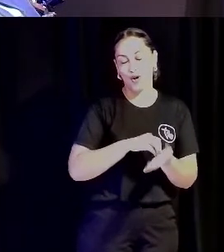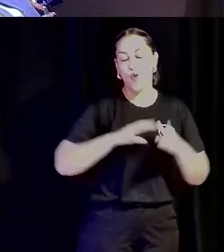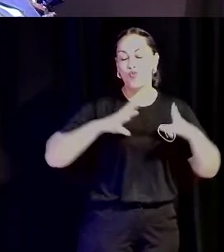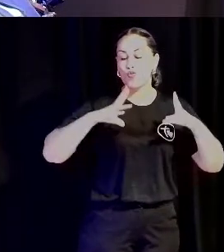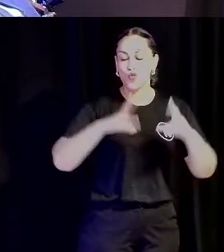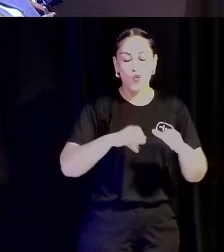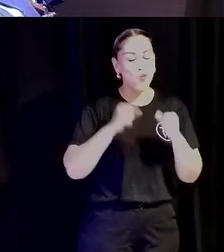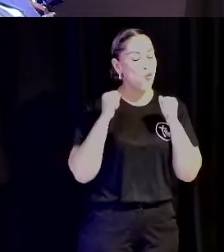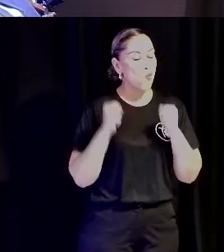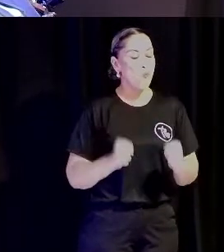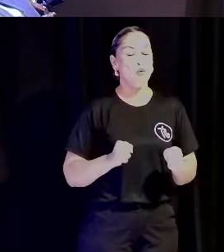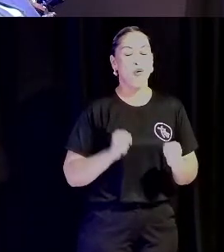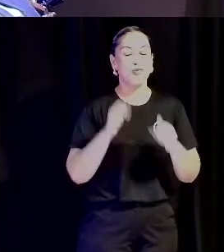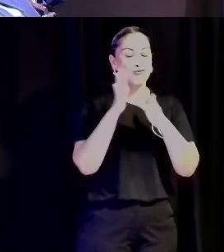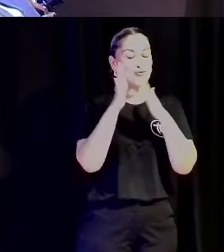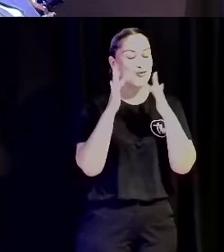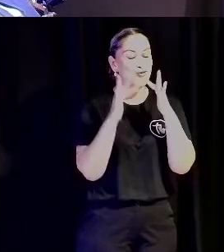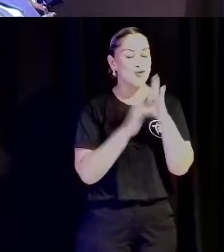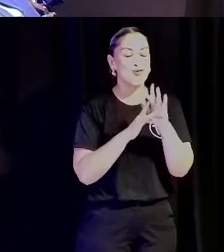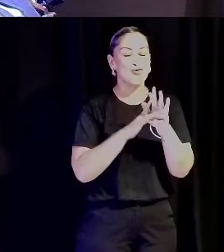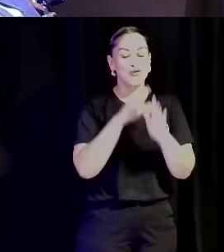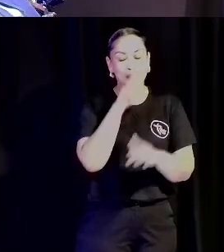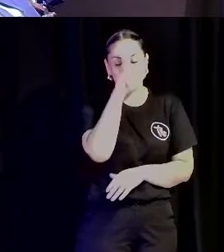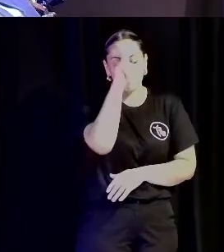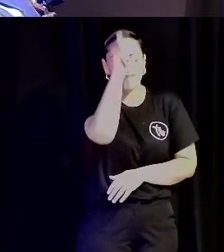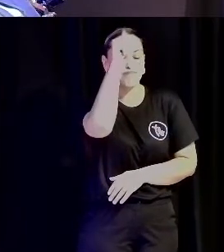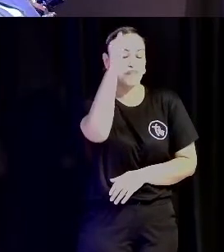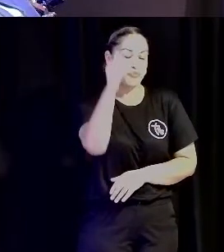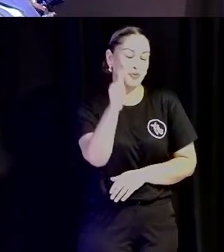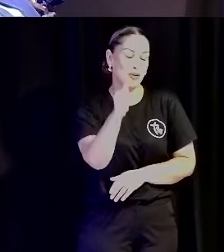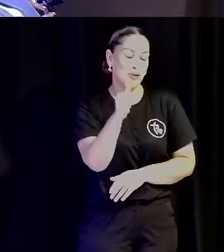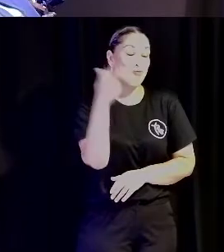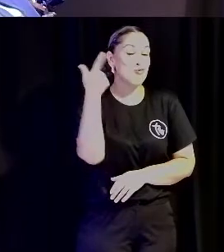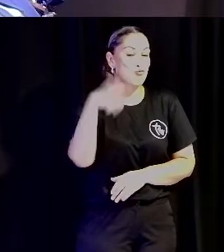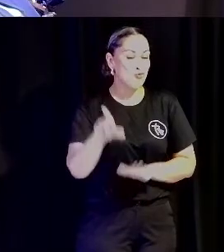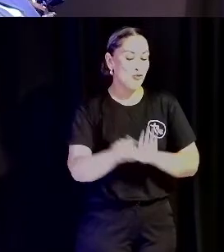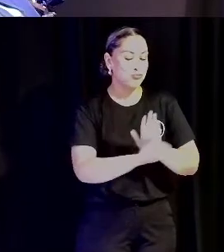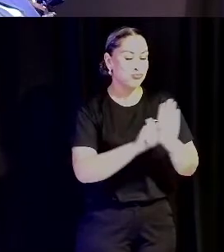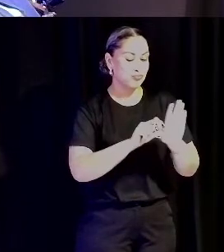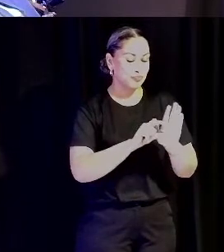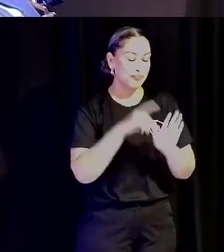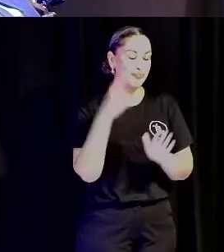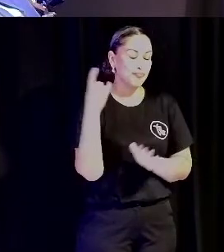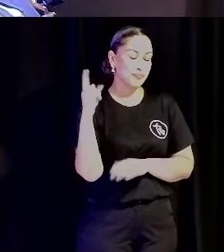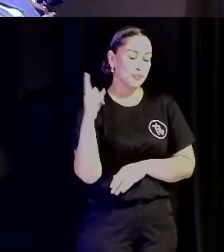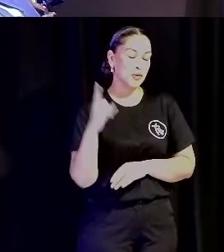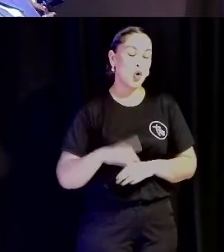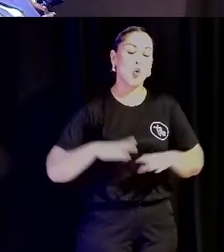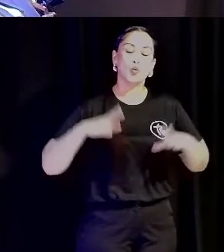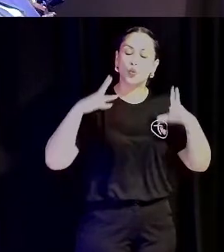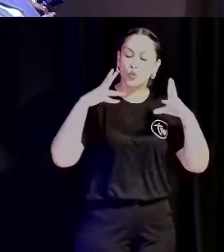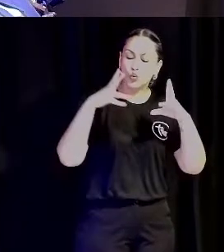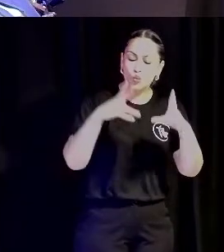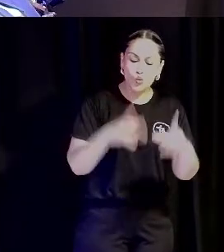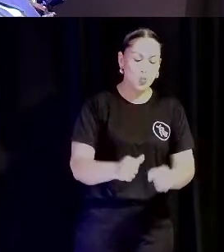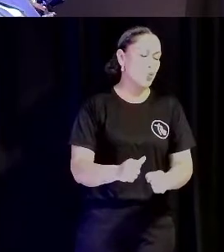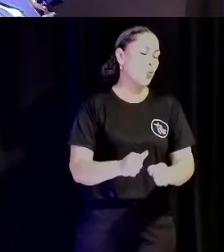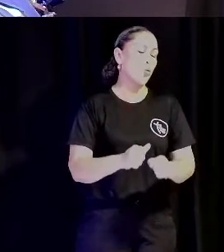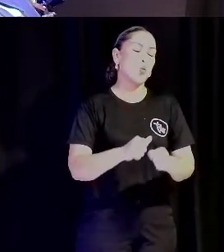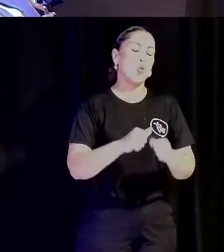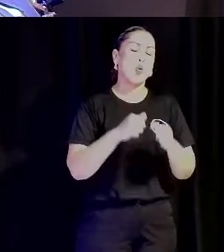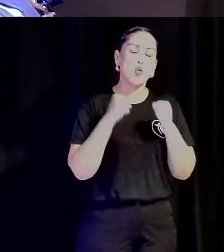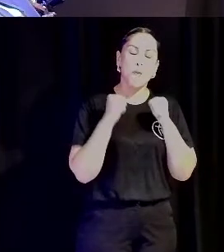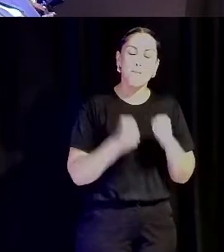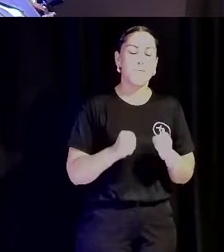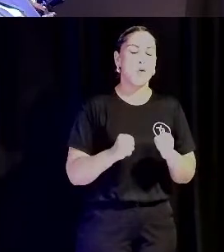me fortalece. Vamos repetir esse último verso? Tudo posso naquele